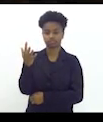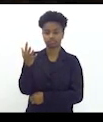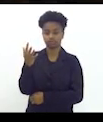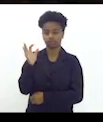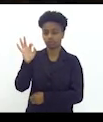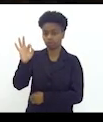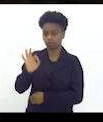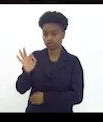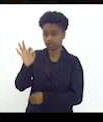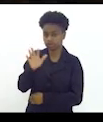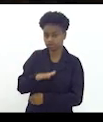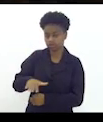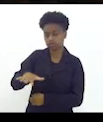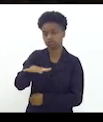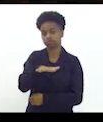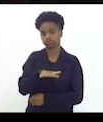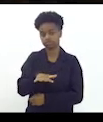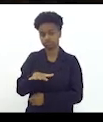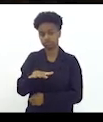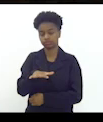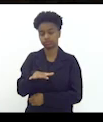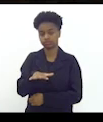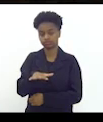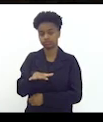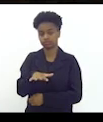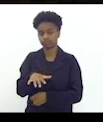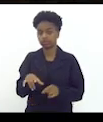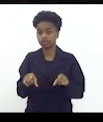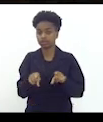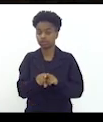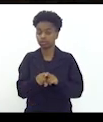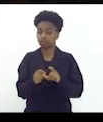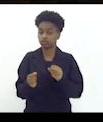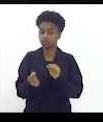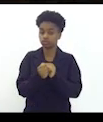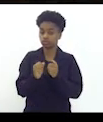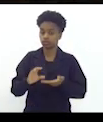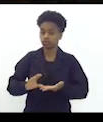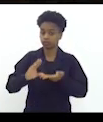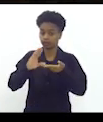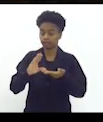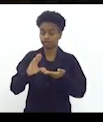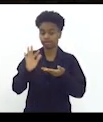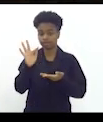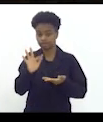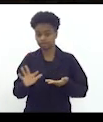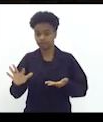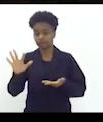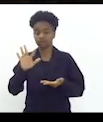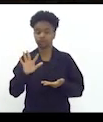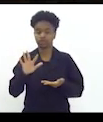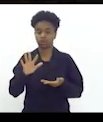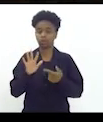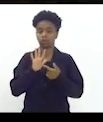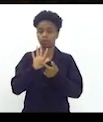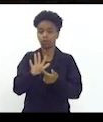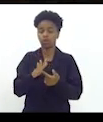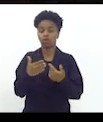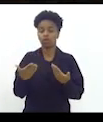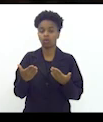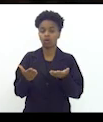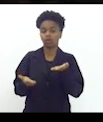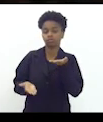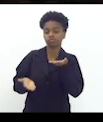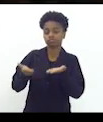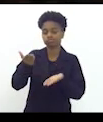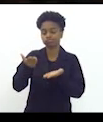alíquota geral e, junto com o Conselho Federativo, a proporcionalidade de